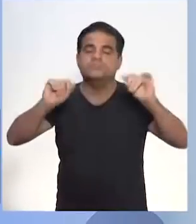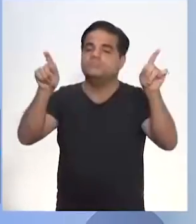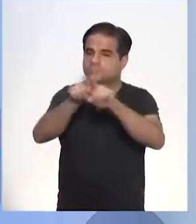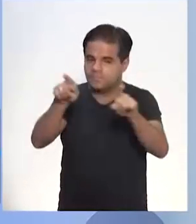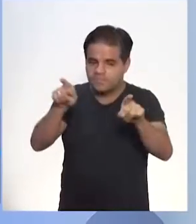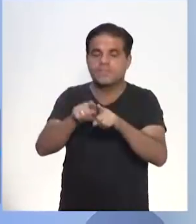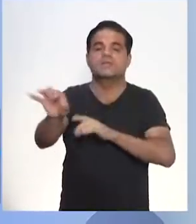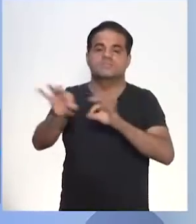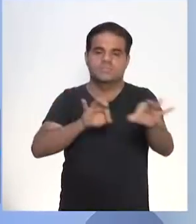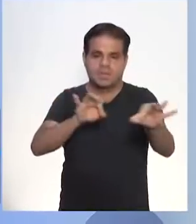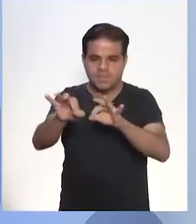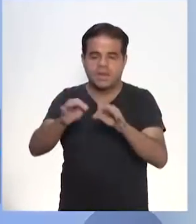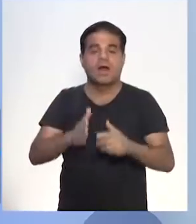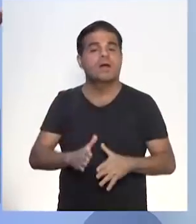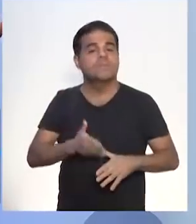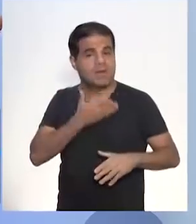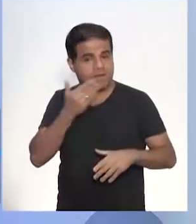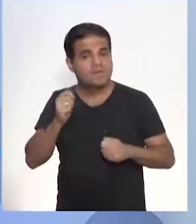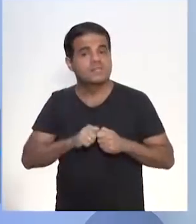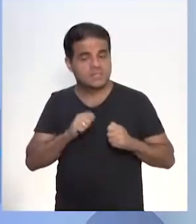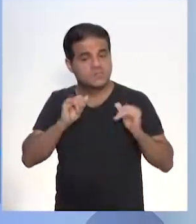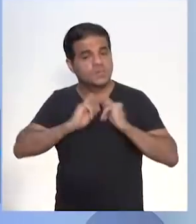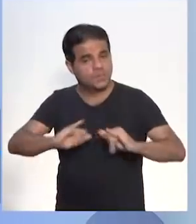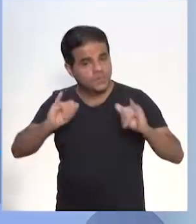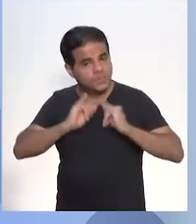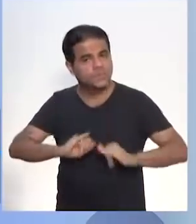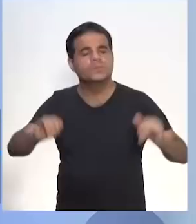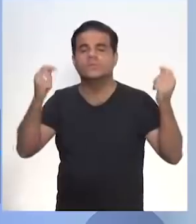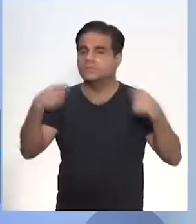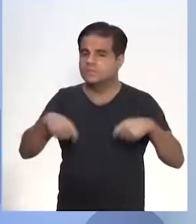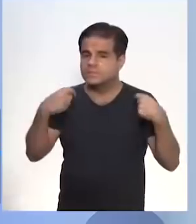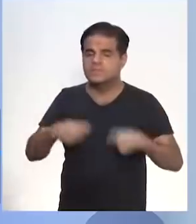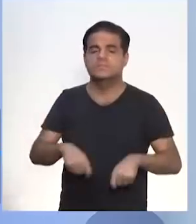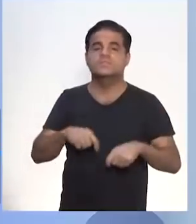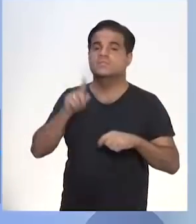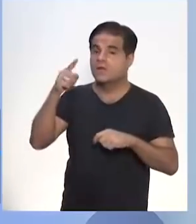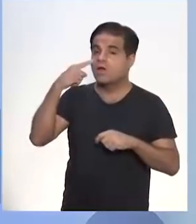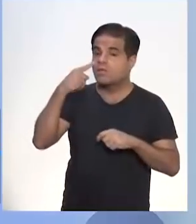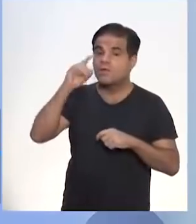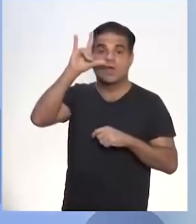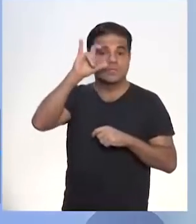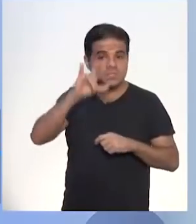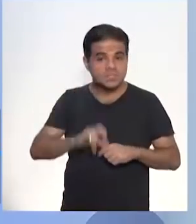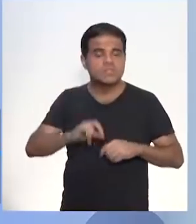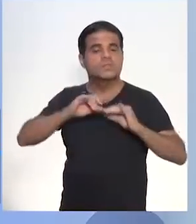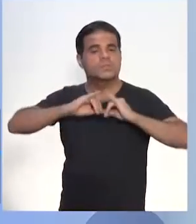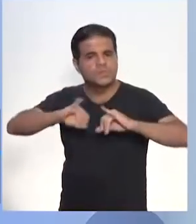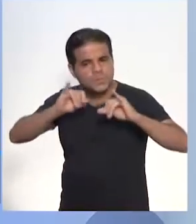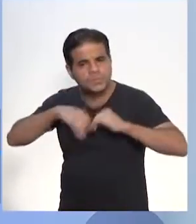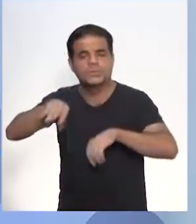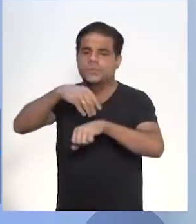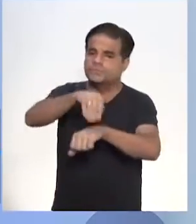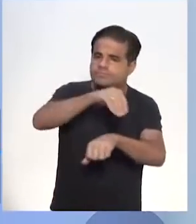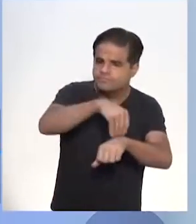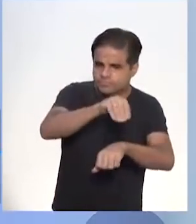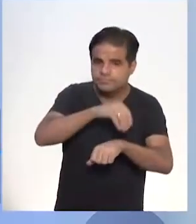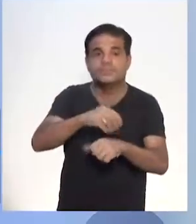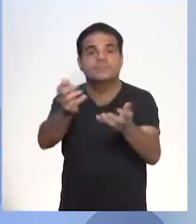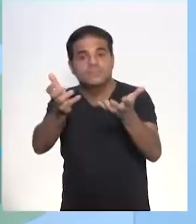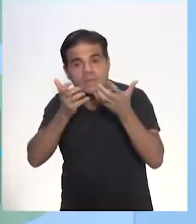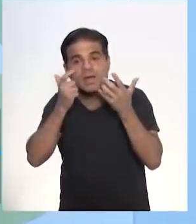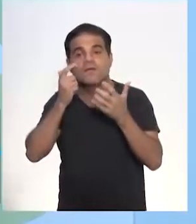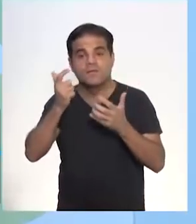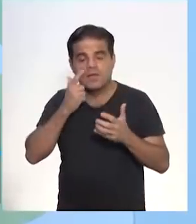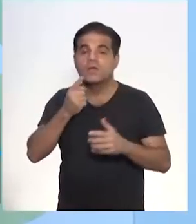se preparar para fazer os anúncios publicitários de vocês. Eu quero ver lá no Instagram, ó, bombando de anúncio, né, prof? Claro, sim,